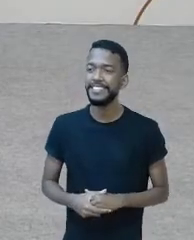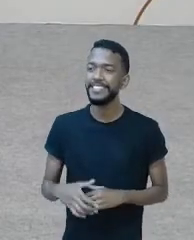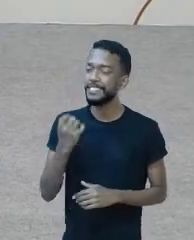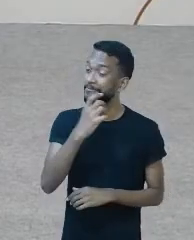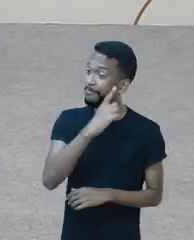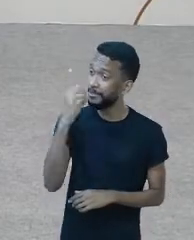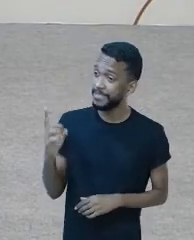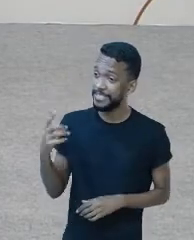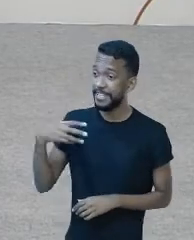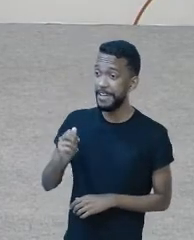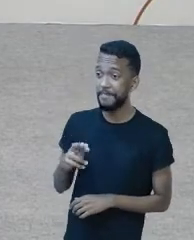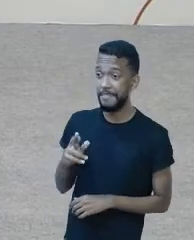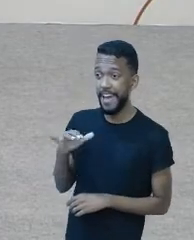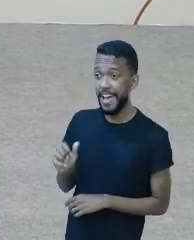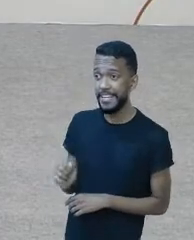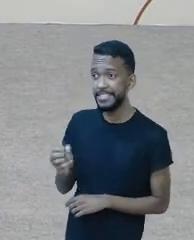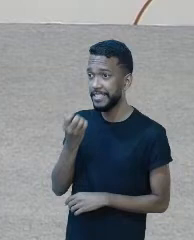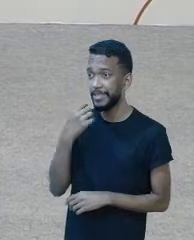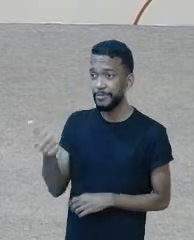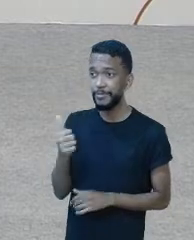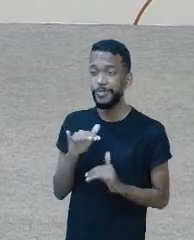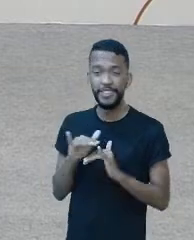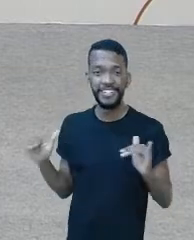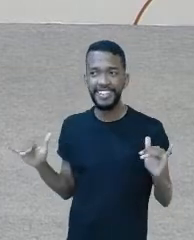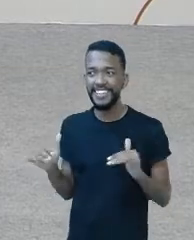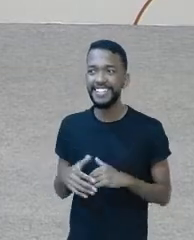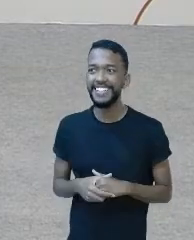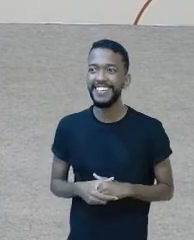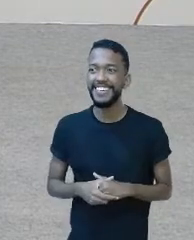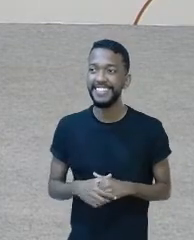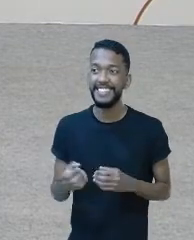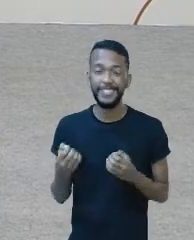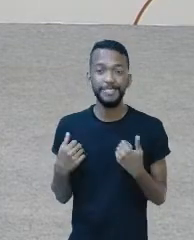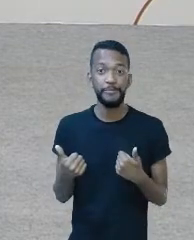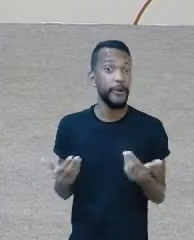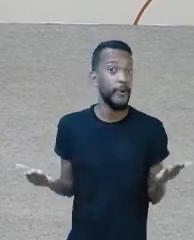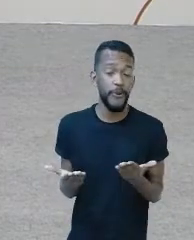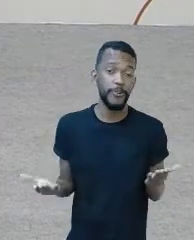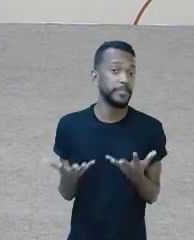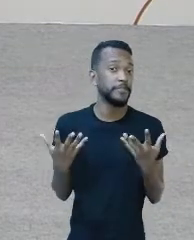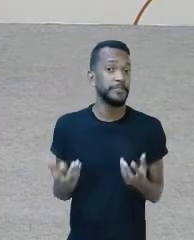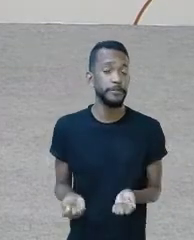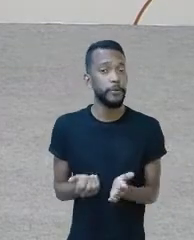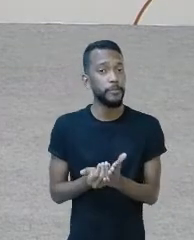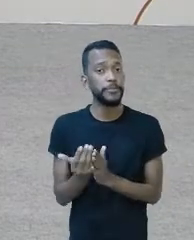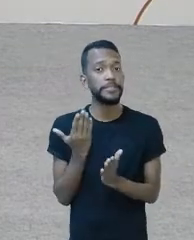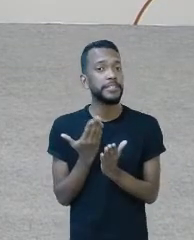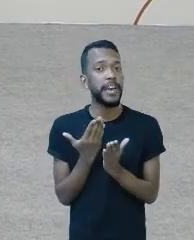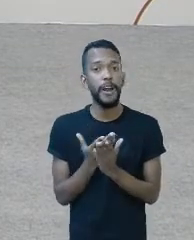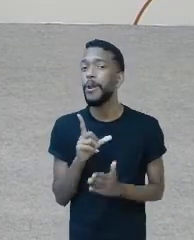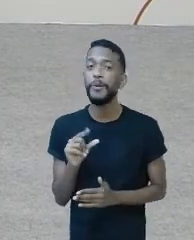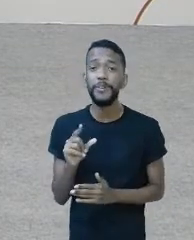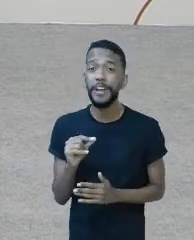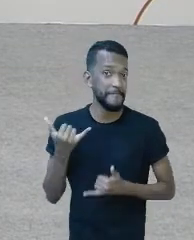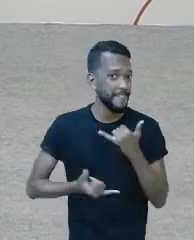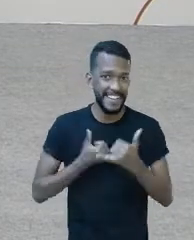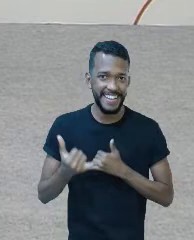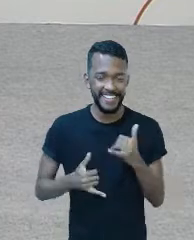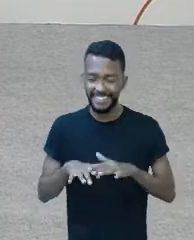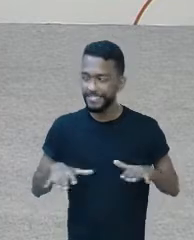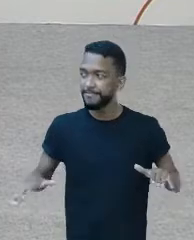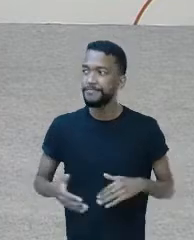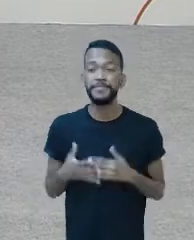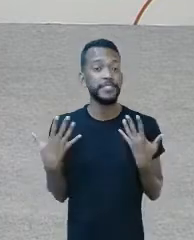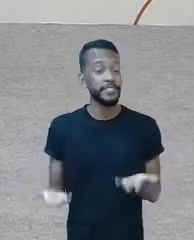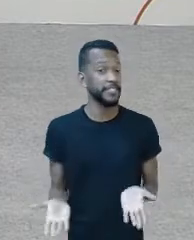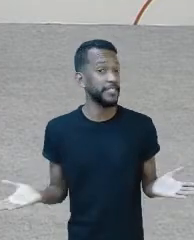Bom dia, Márcia. E aí, tudo bom? Tudo tranquilo? Tudo bem. Hoje nós iremos começar a aula brincando, viu? Já